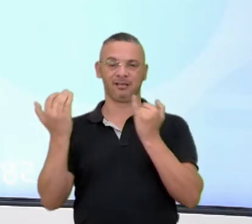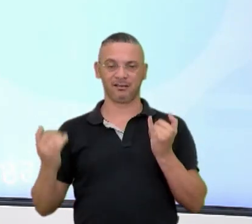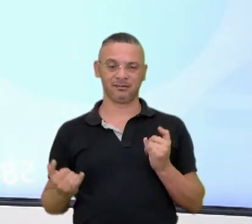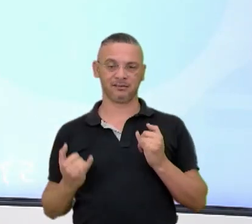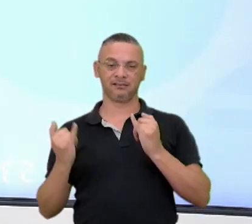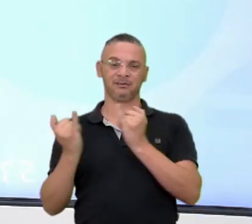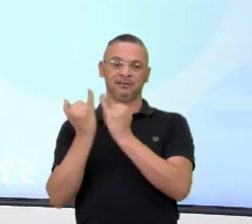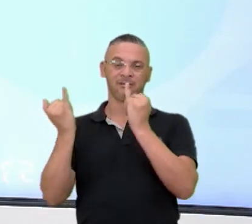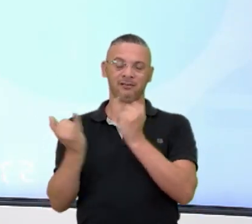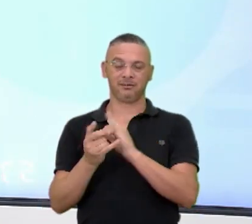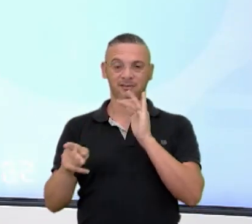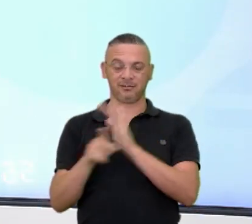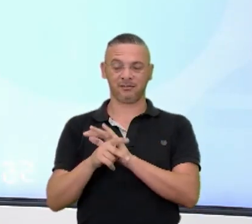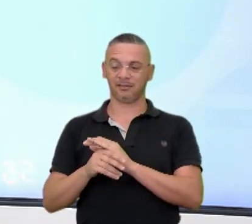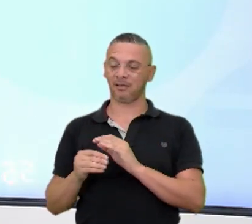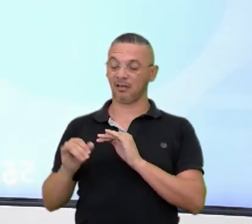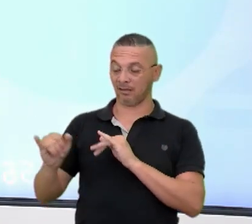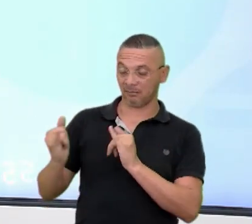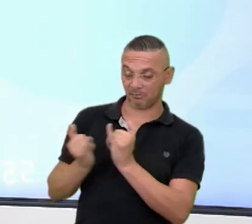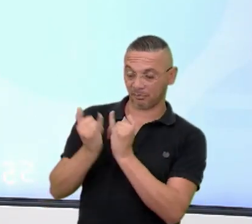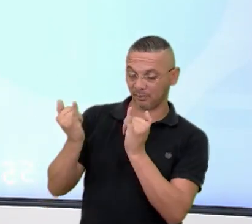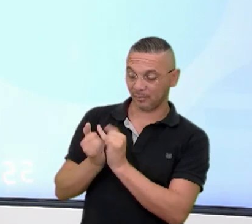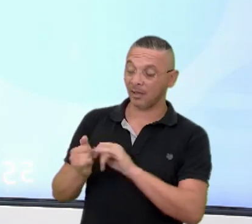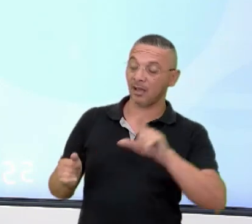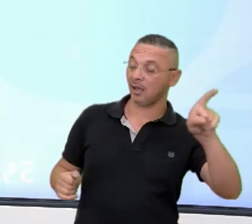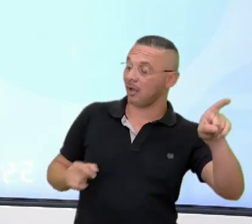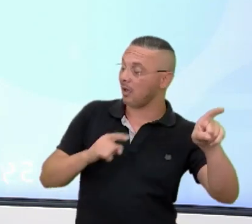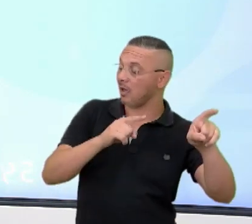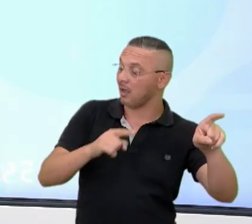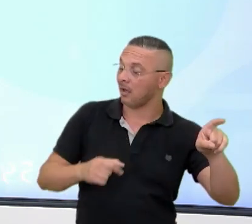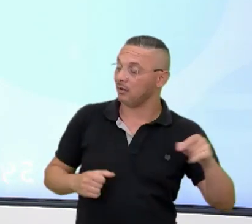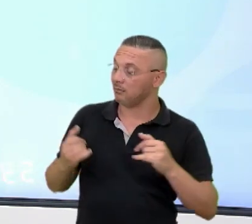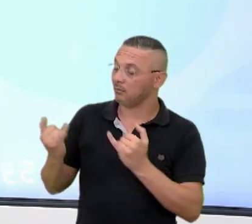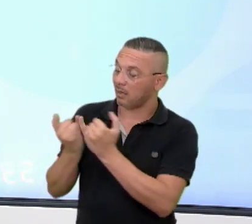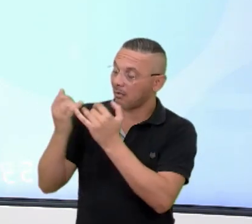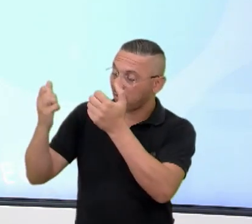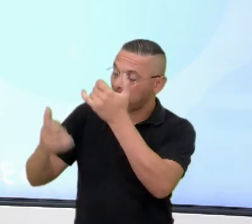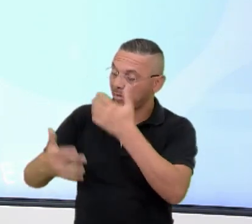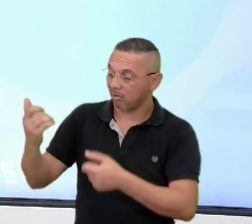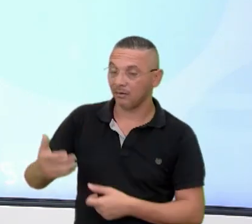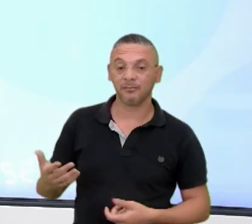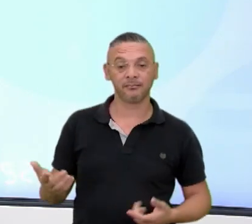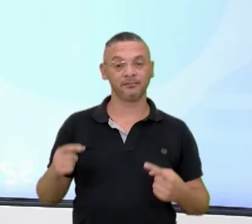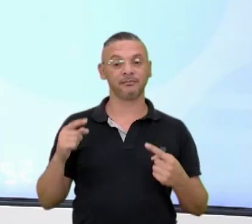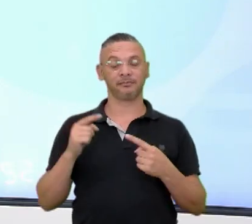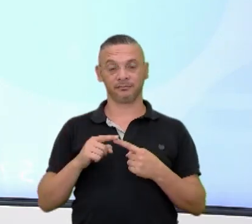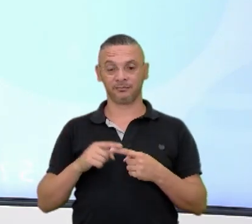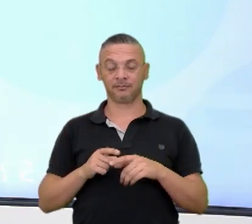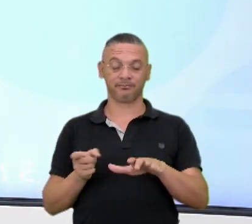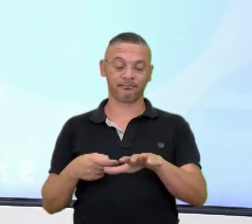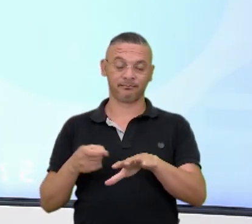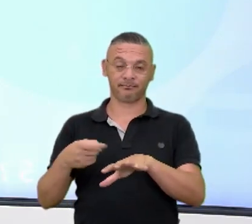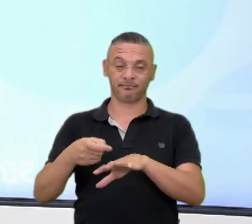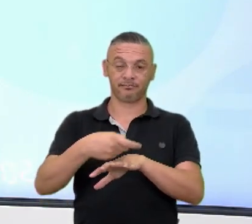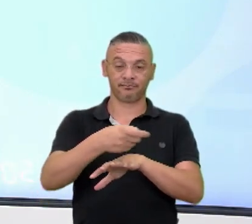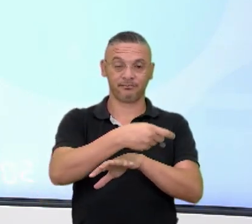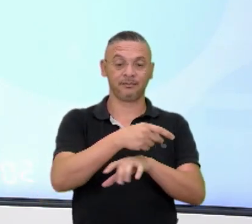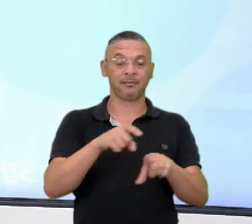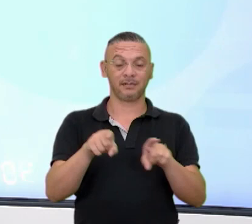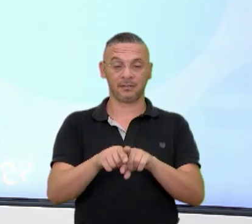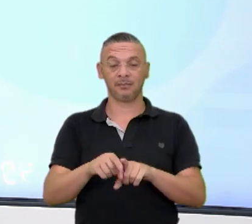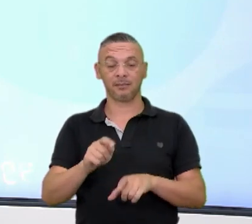meu aparelho. E vai aparecer no meio da notícia, no meio do jornal, como se fosse uma notícia. É um conteúdo patrocinado, é um